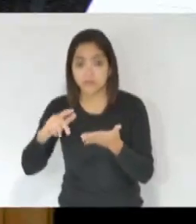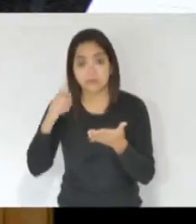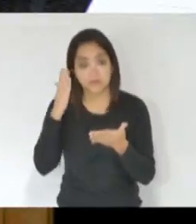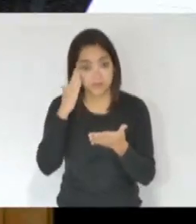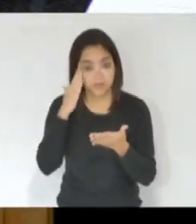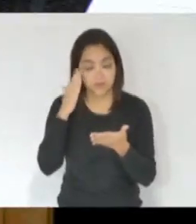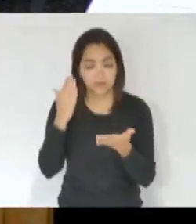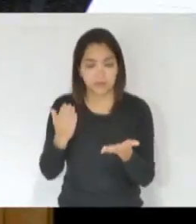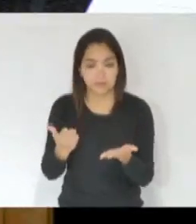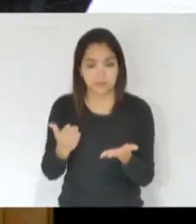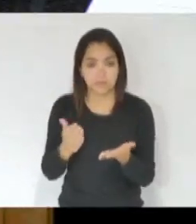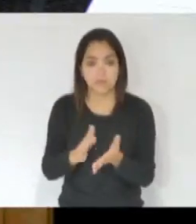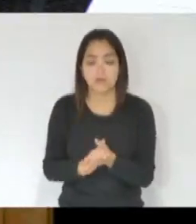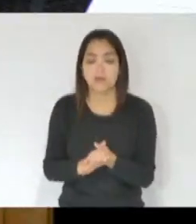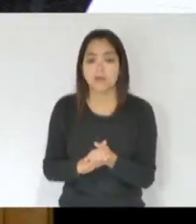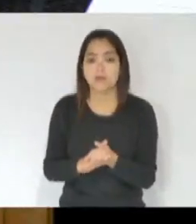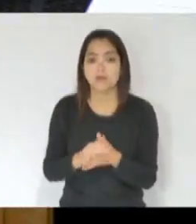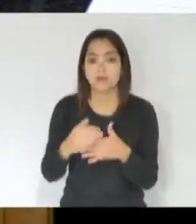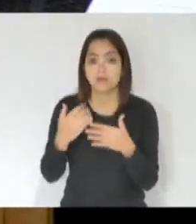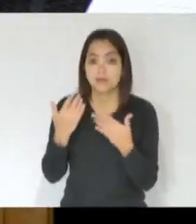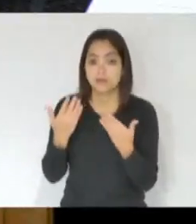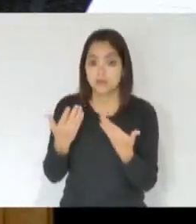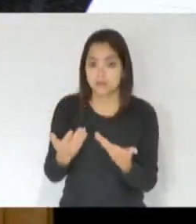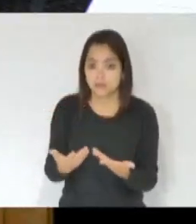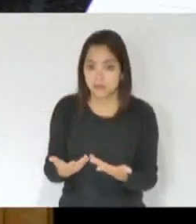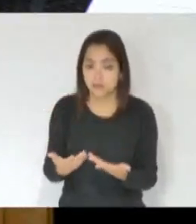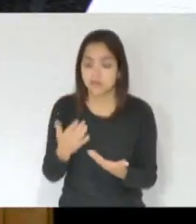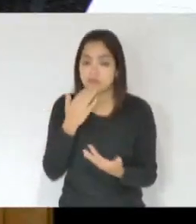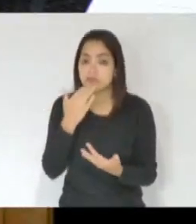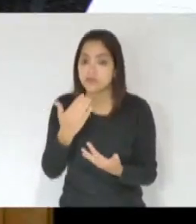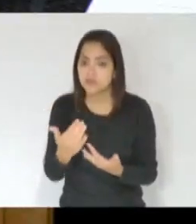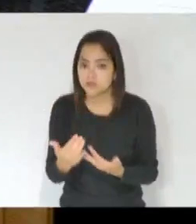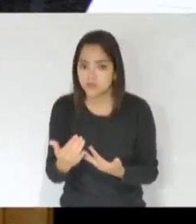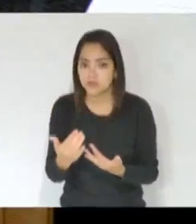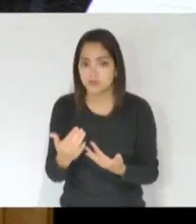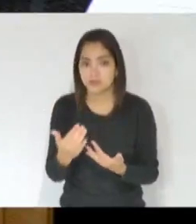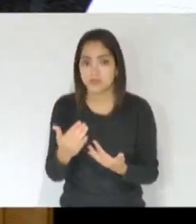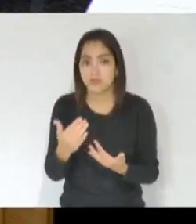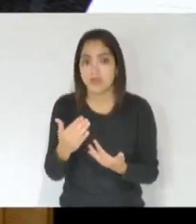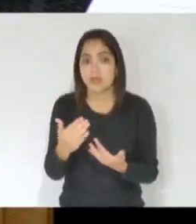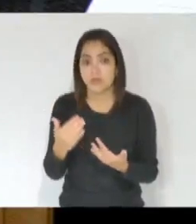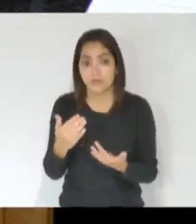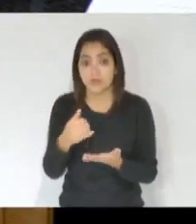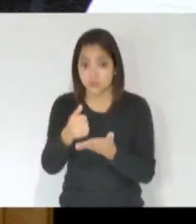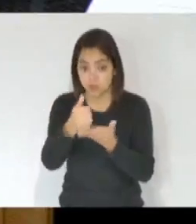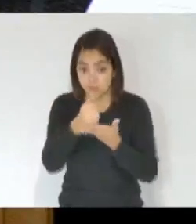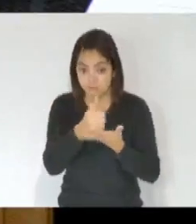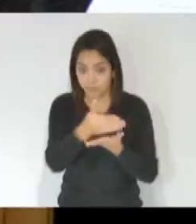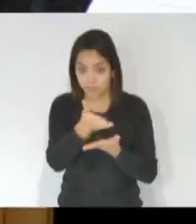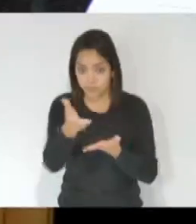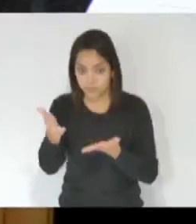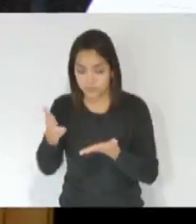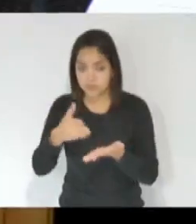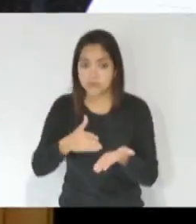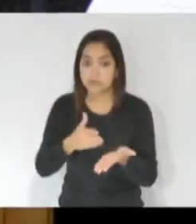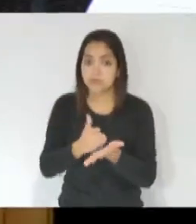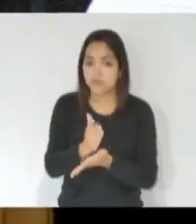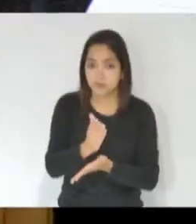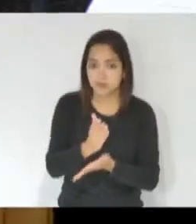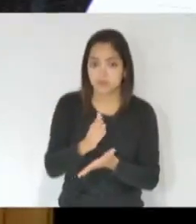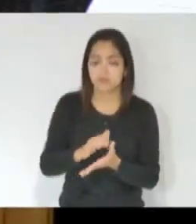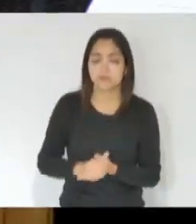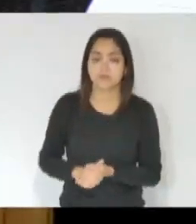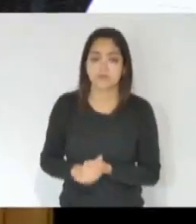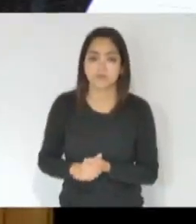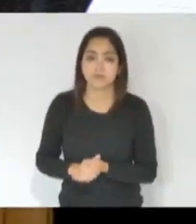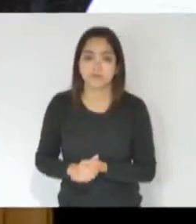maneira, diante da importância do referido pedido, eu peço a vênia dos nobres deputados que a gente aprove o pedido em tela. Obrigado,